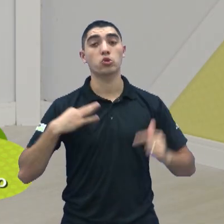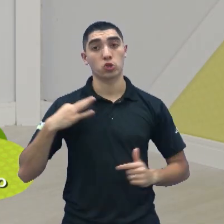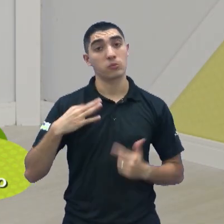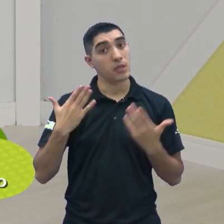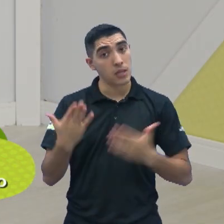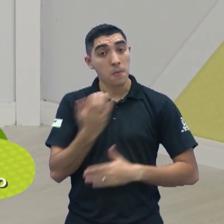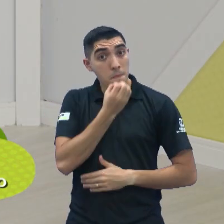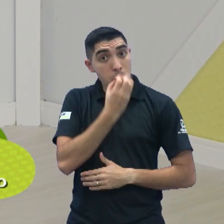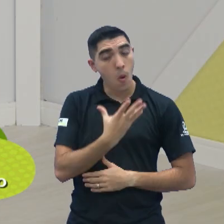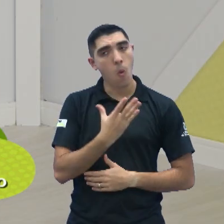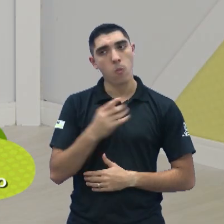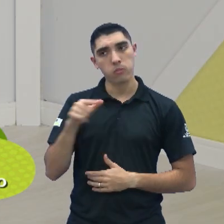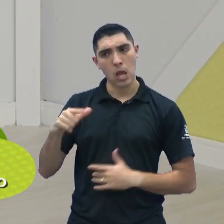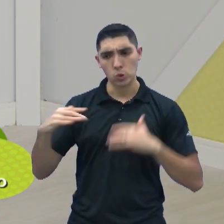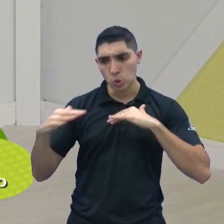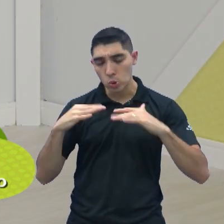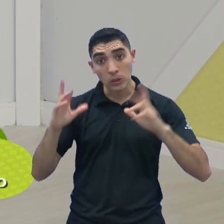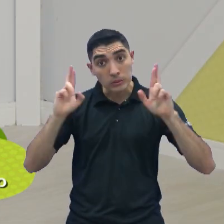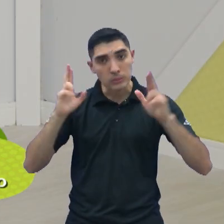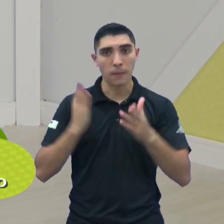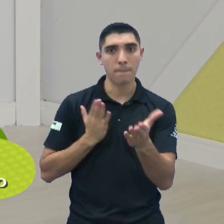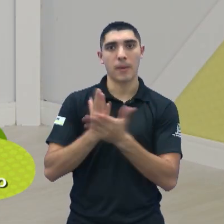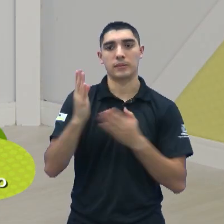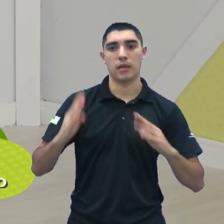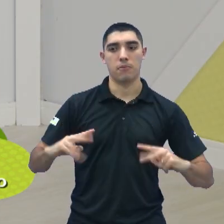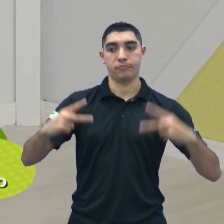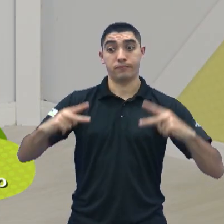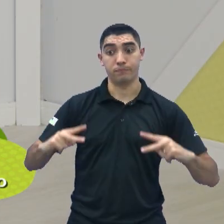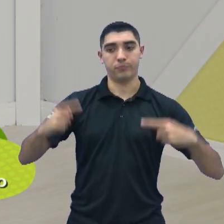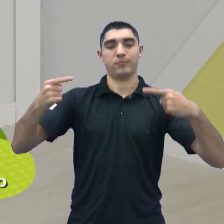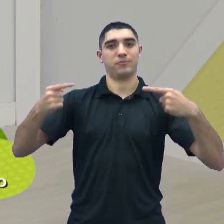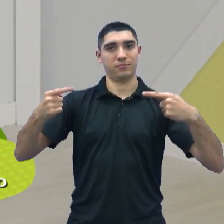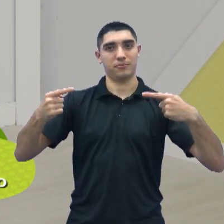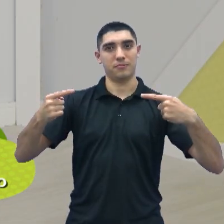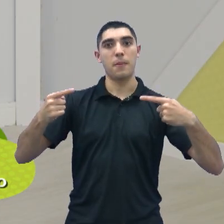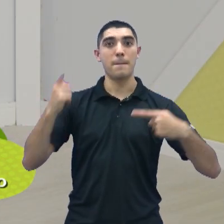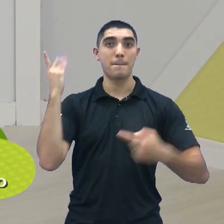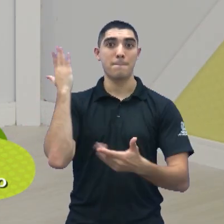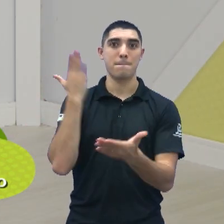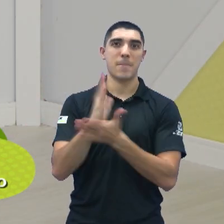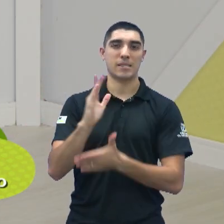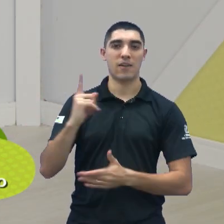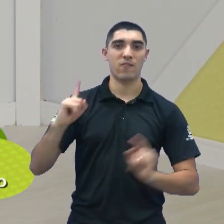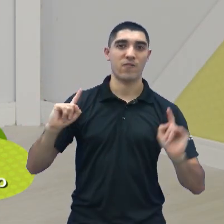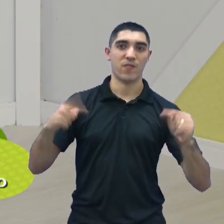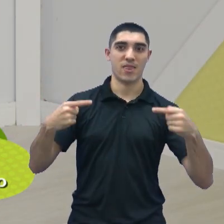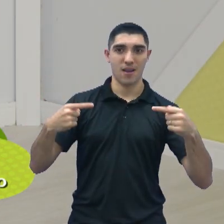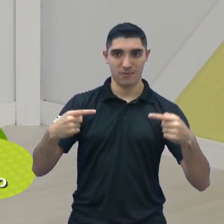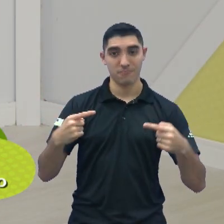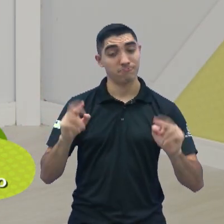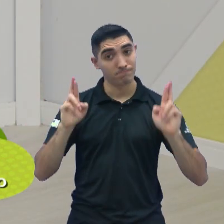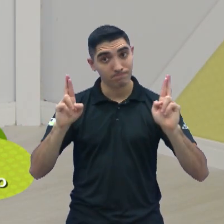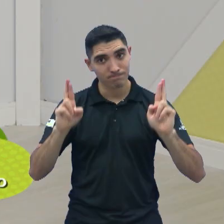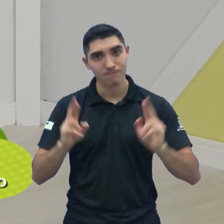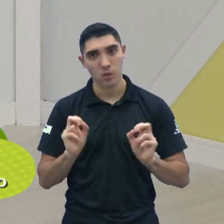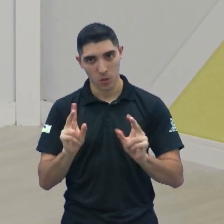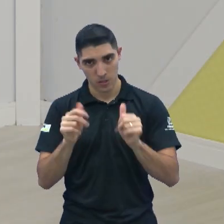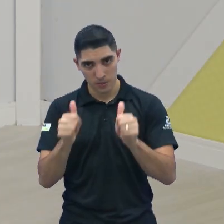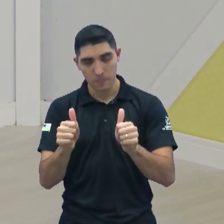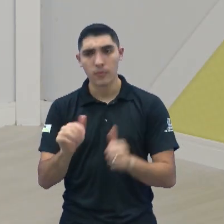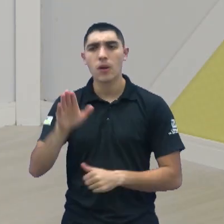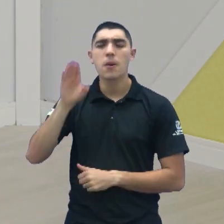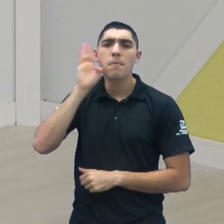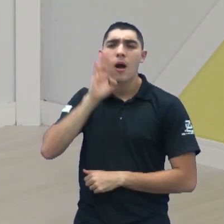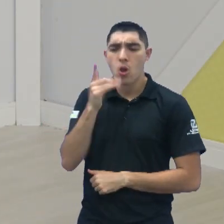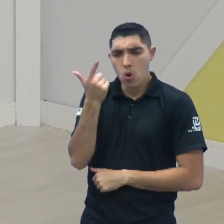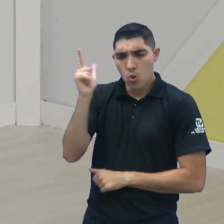uma bela apresentação e quem sabe os garotos conquistam, melhor dizendo, esta vaga para a grande final, tá certo? Paulito, mudando